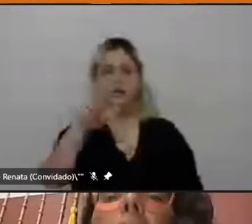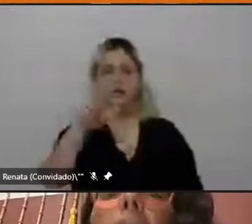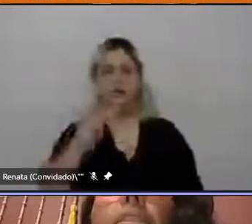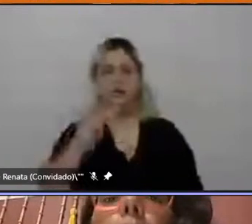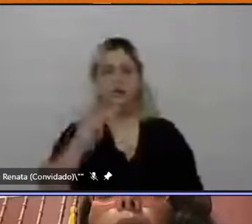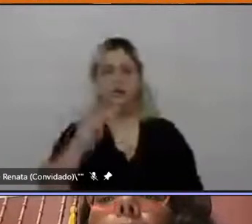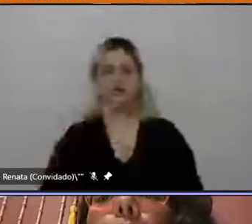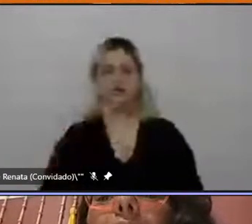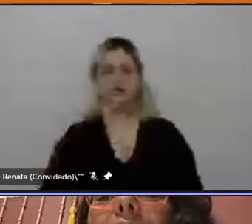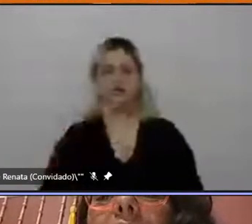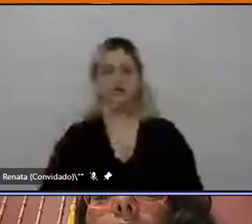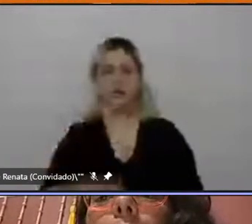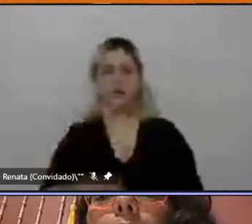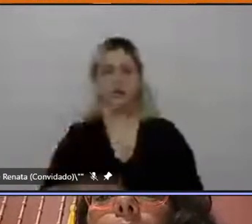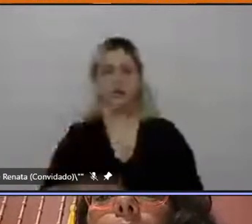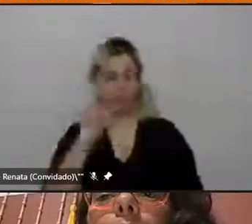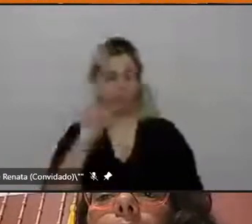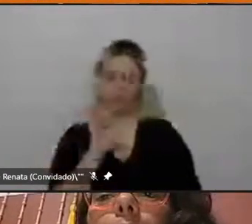ouvindo. Ah, tá bom.